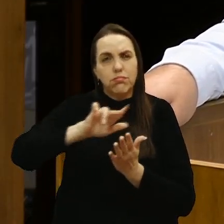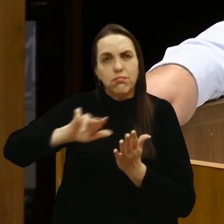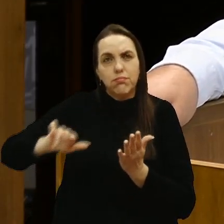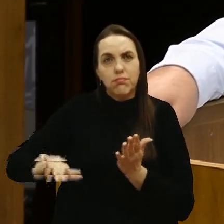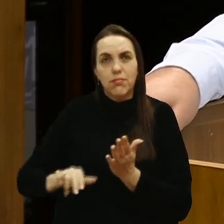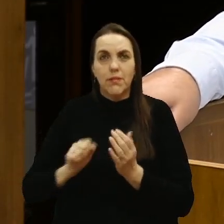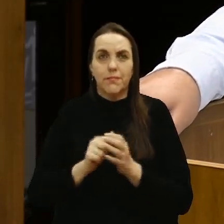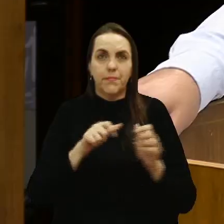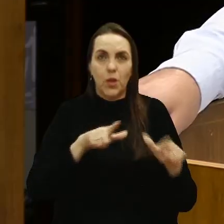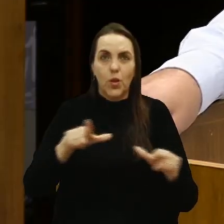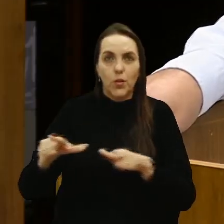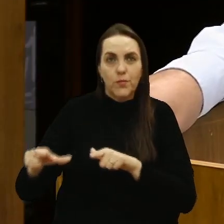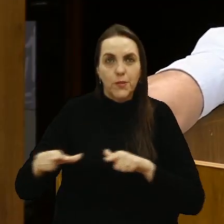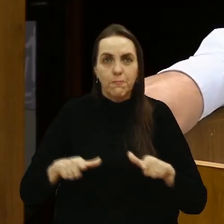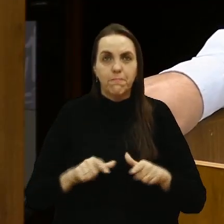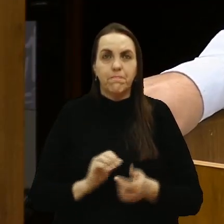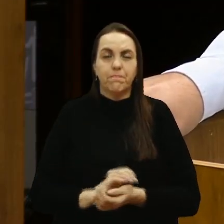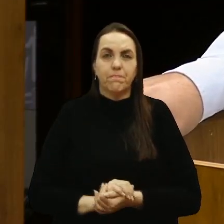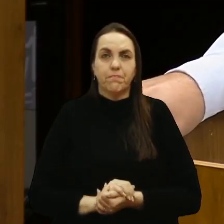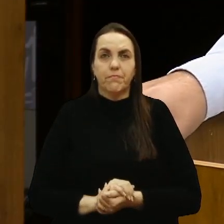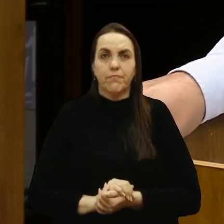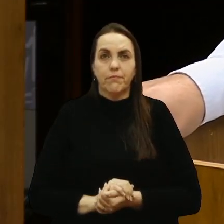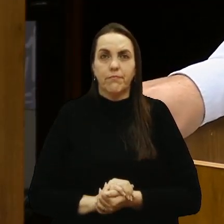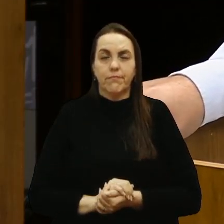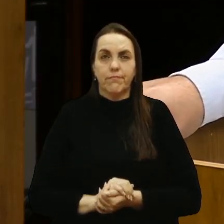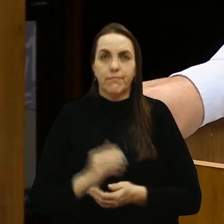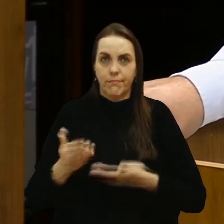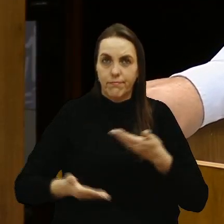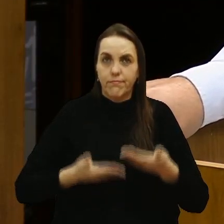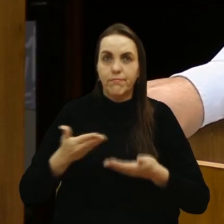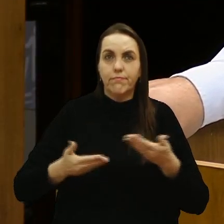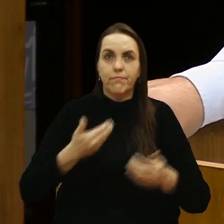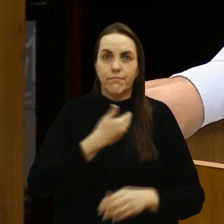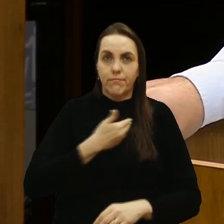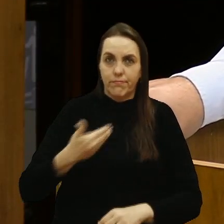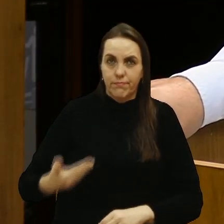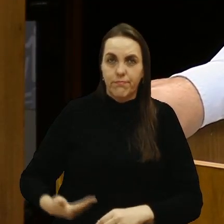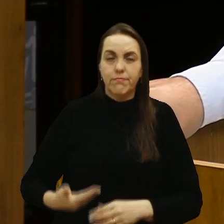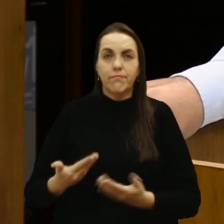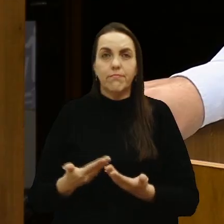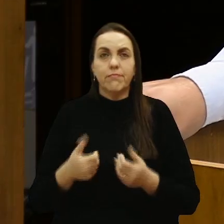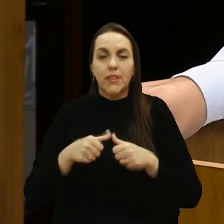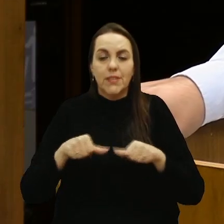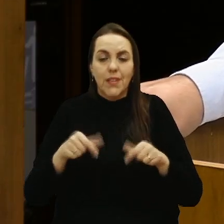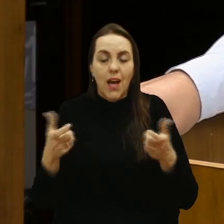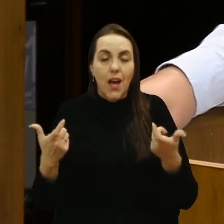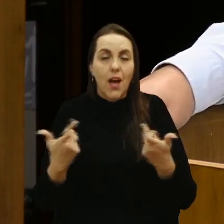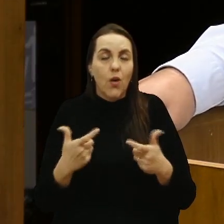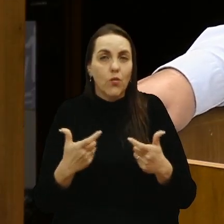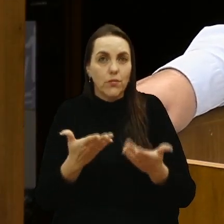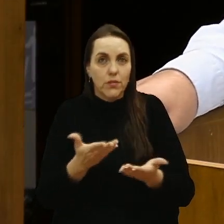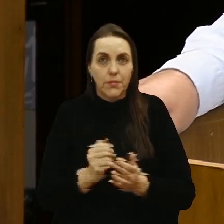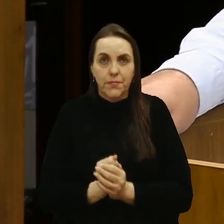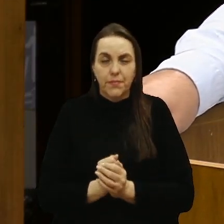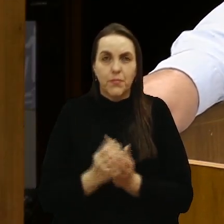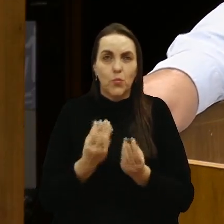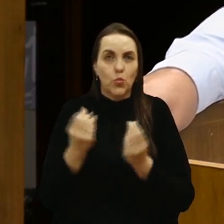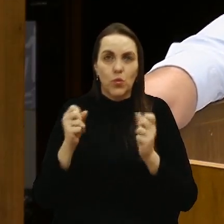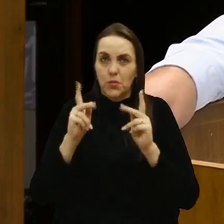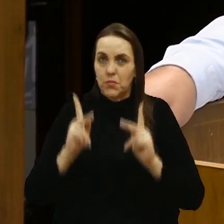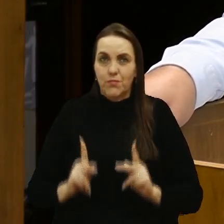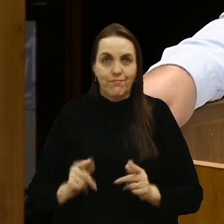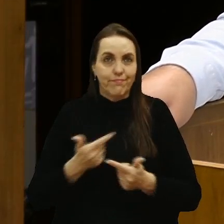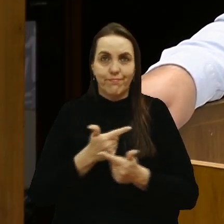outros setores. O serviço público está onde muitas vezes ninguém